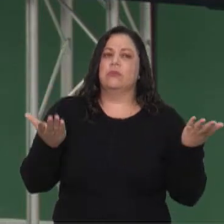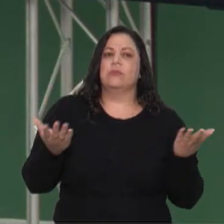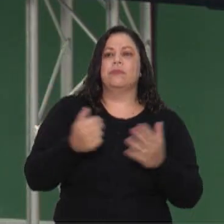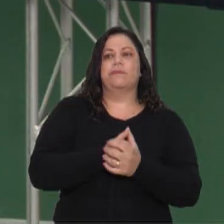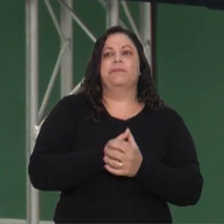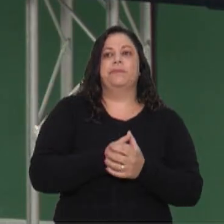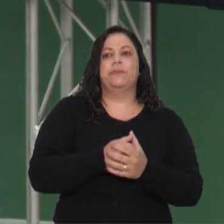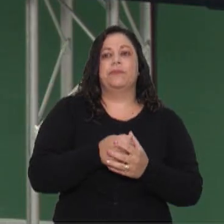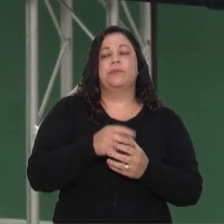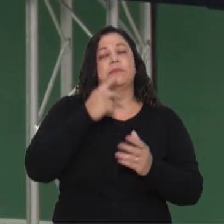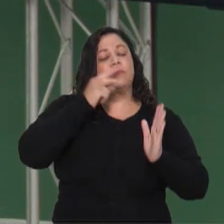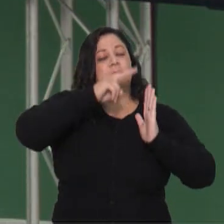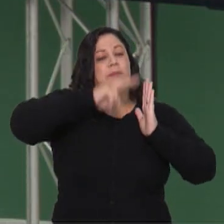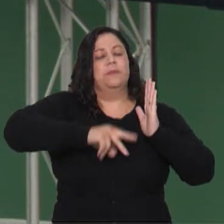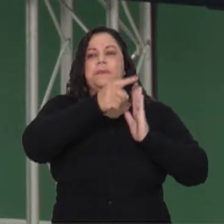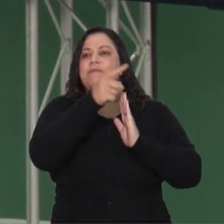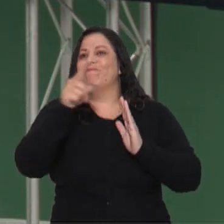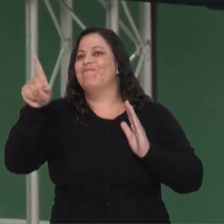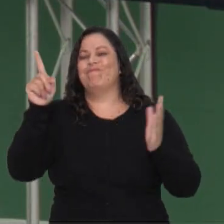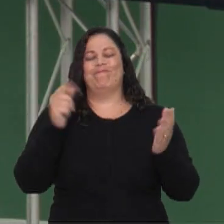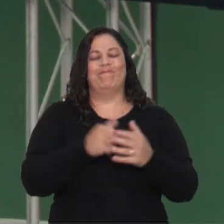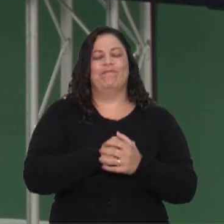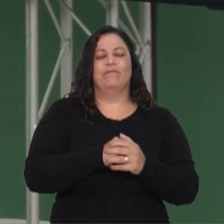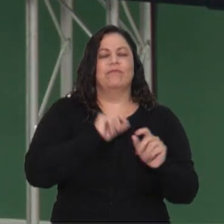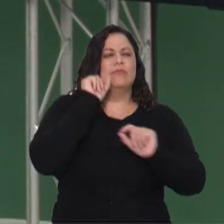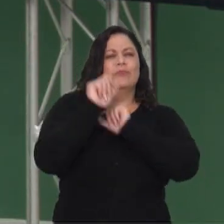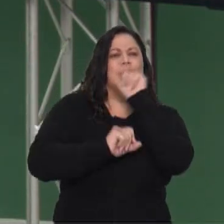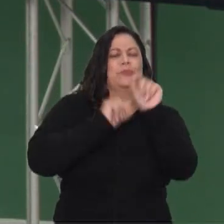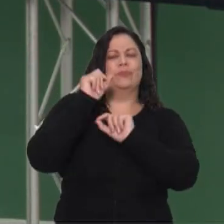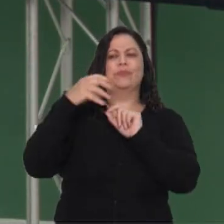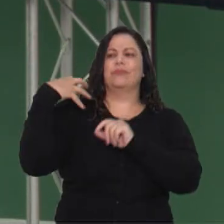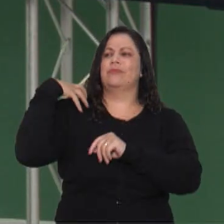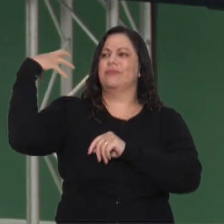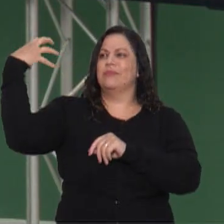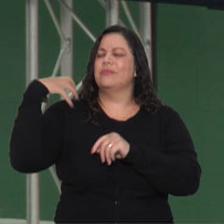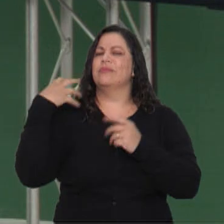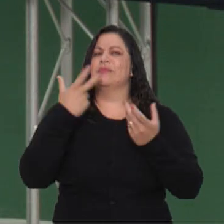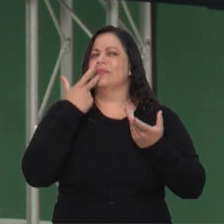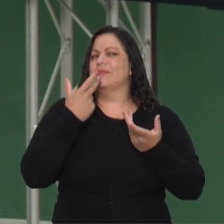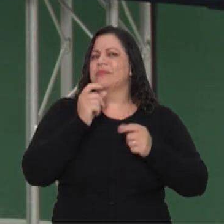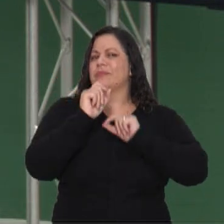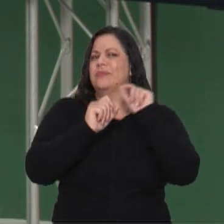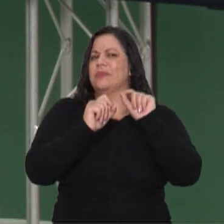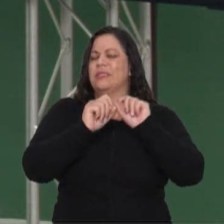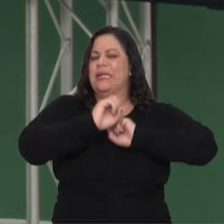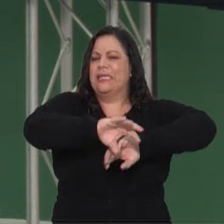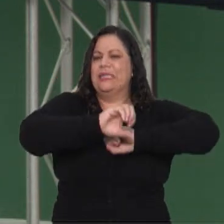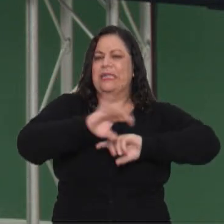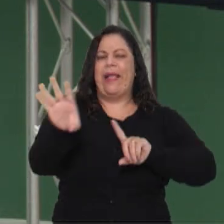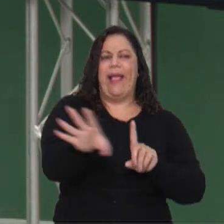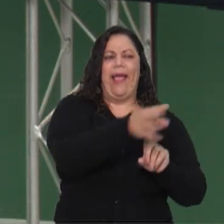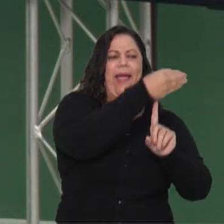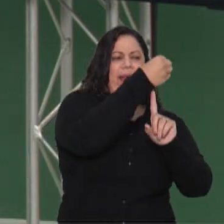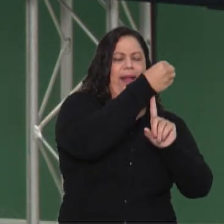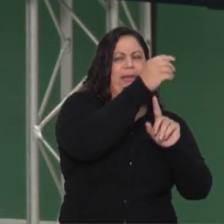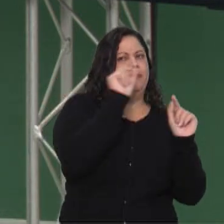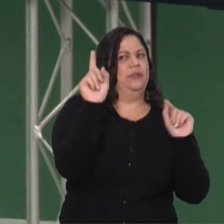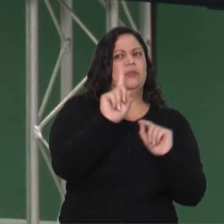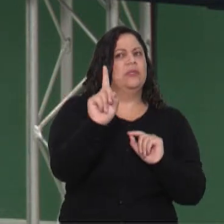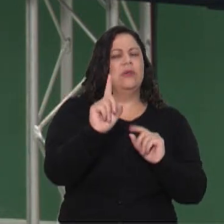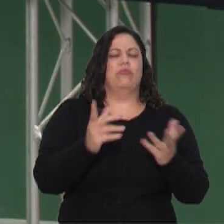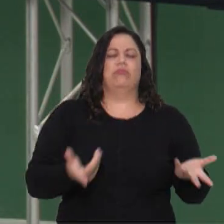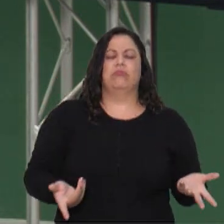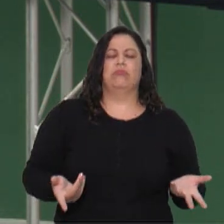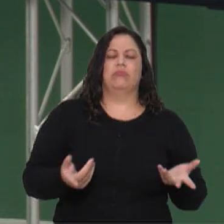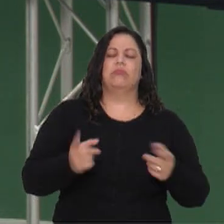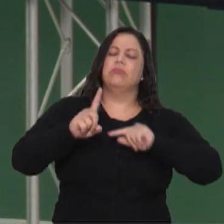não, Platão não defende que a educação seja feita pela arte. Ele vai ver vários problemas, como